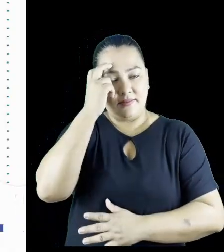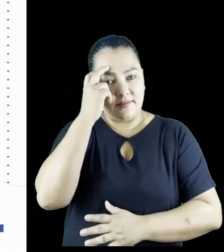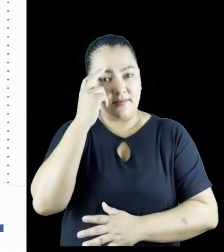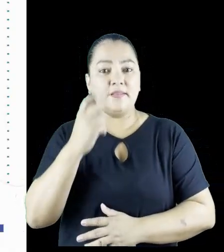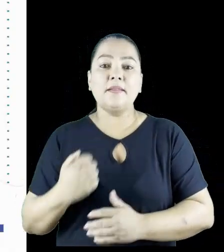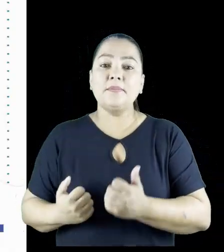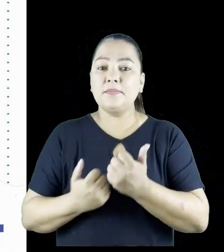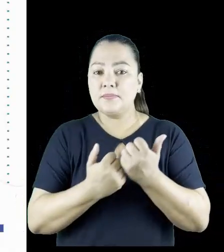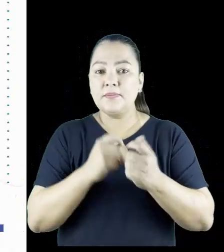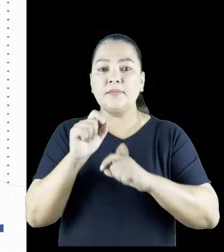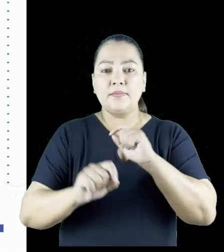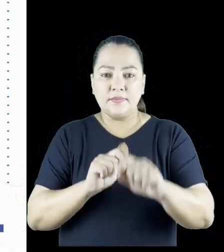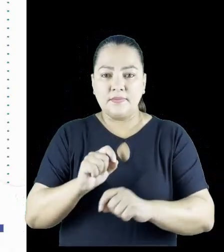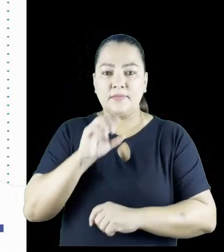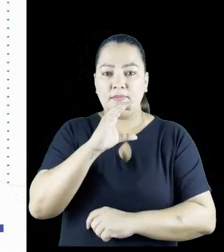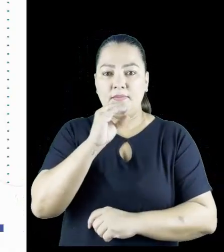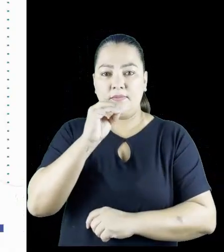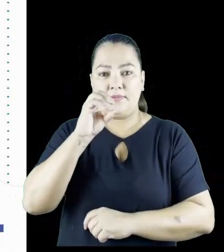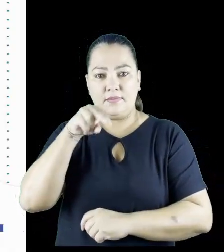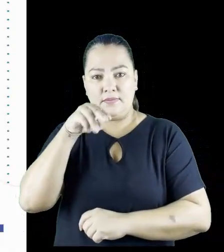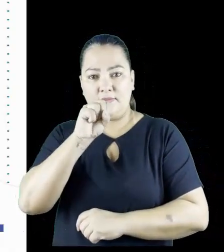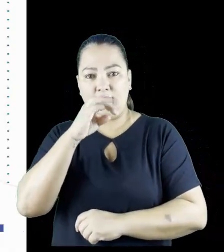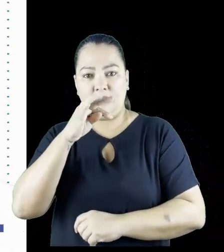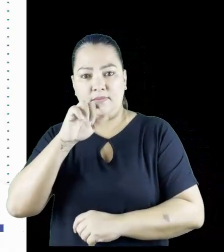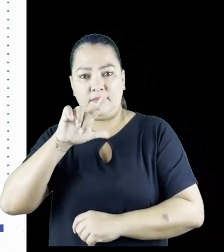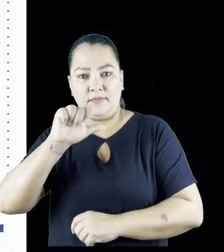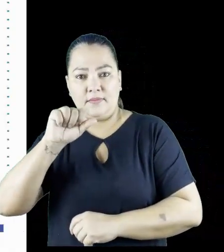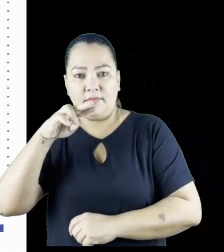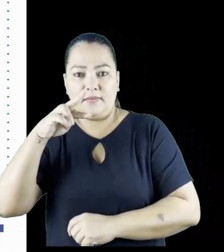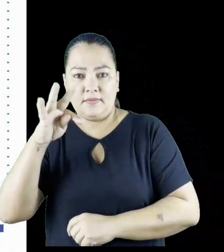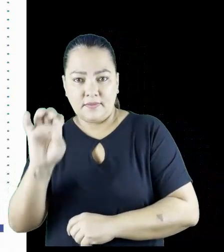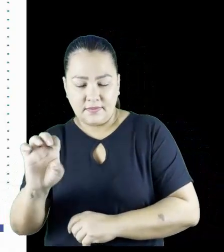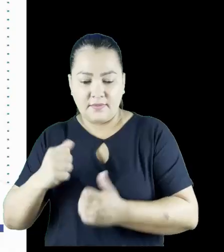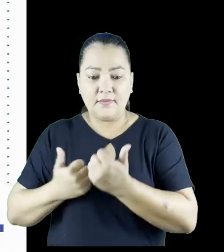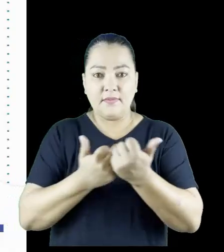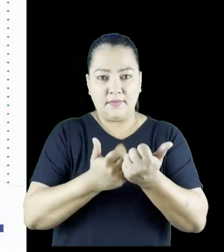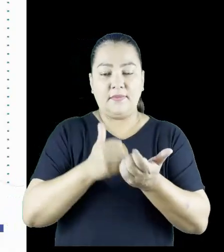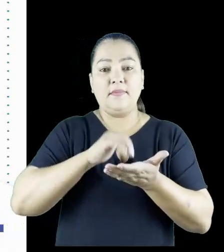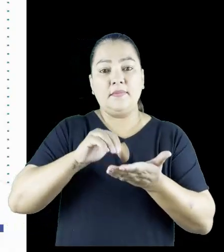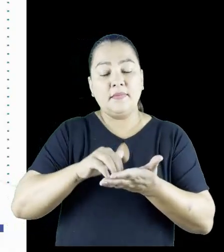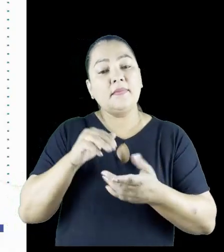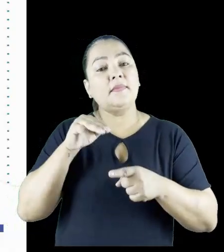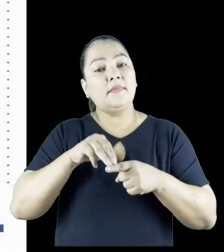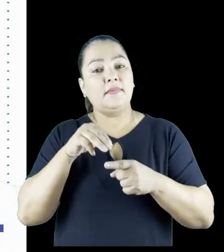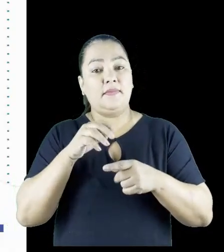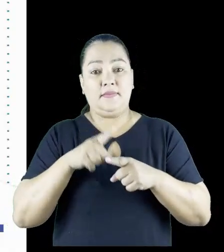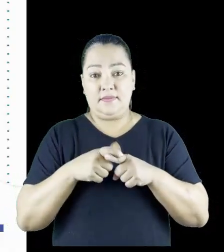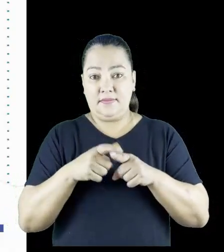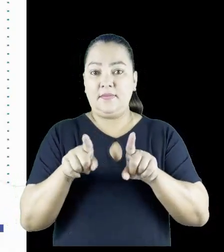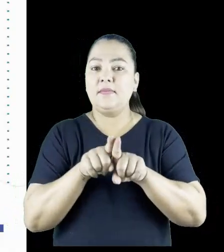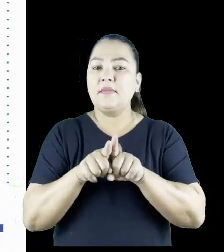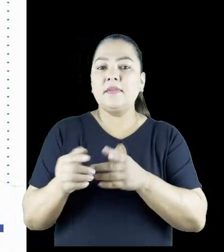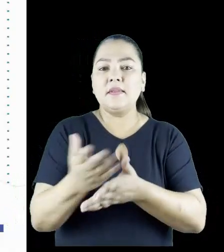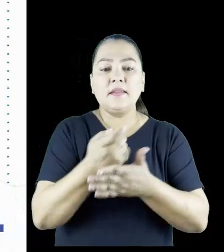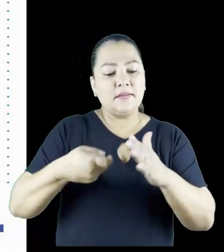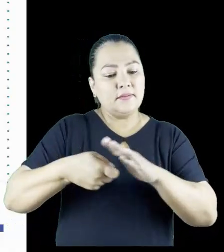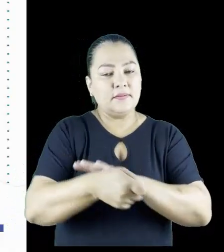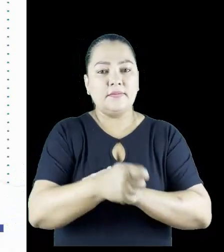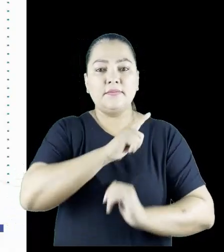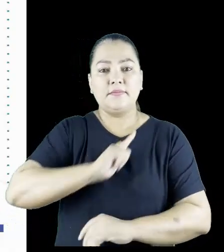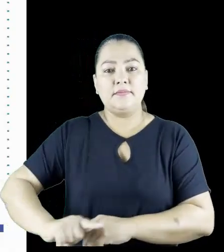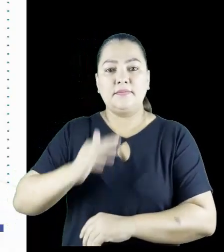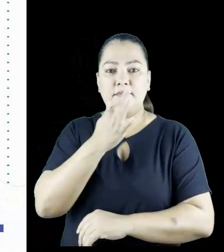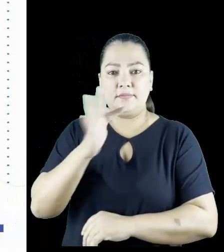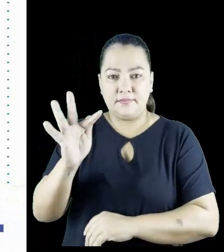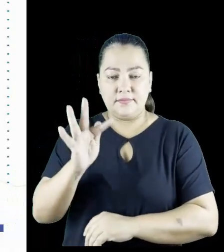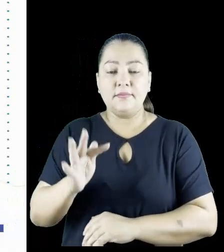uma ação cultural realizada por Constelate, com apoio da Secretaria Municipal de Cultura de Itapema, com recursos